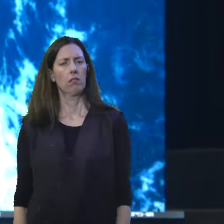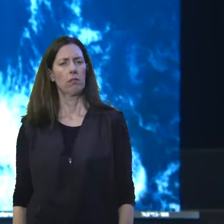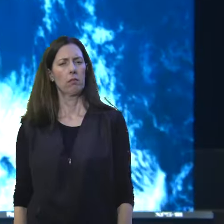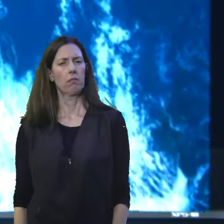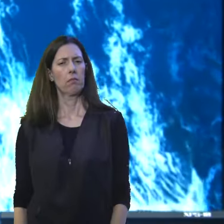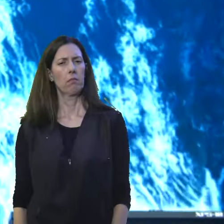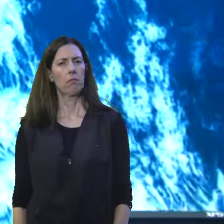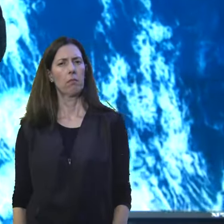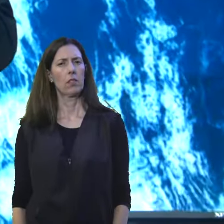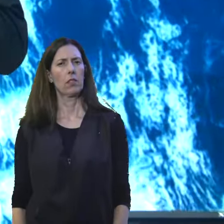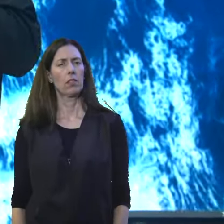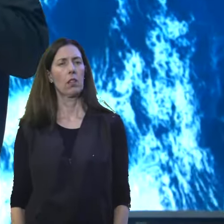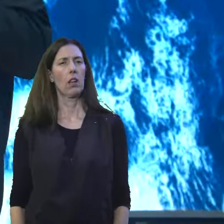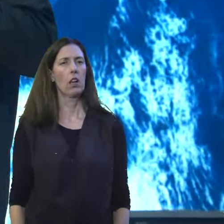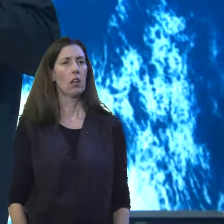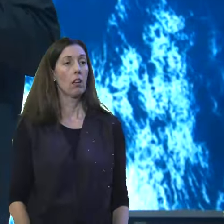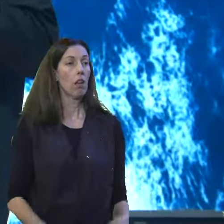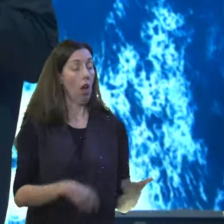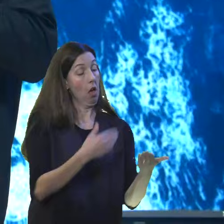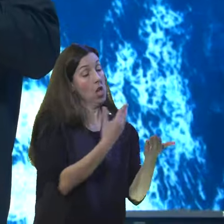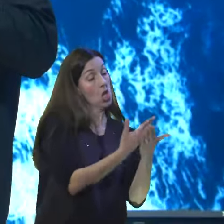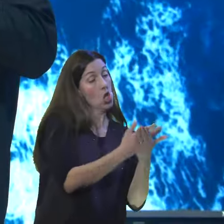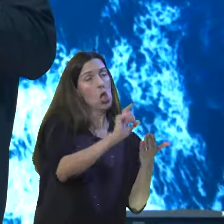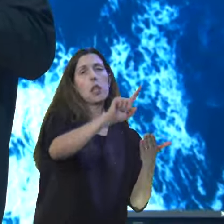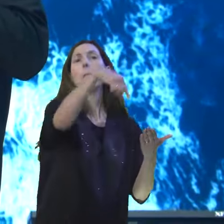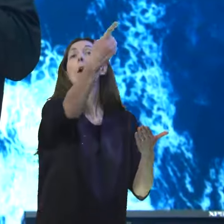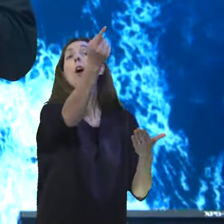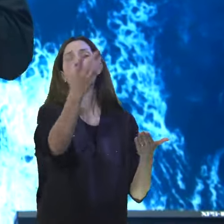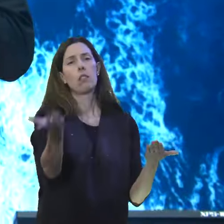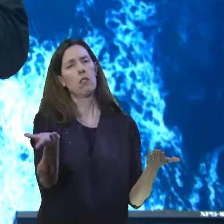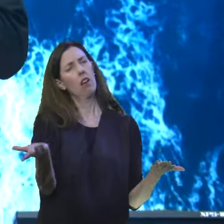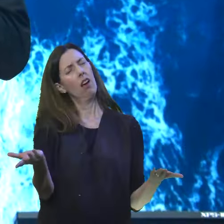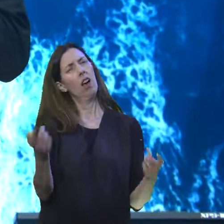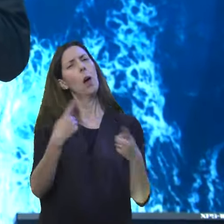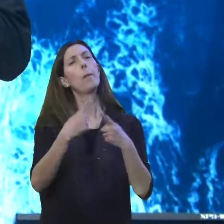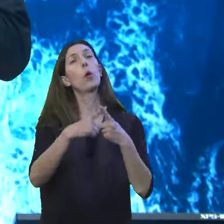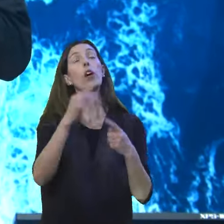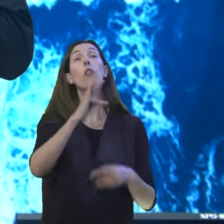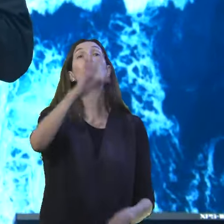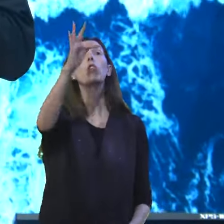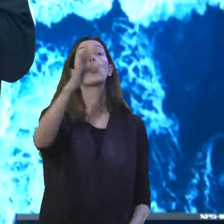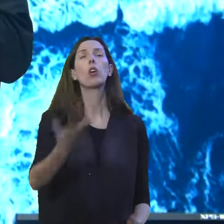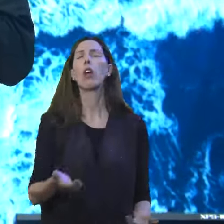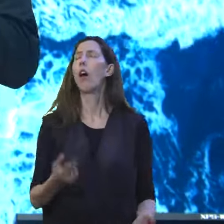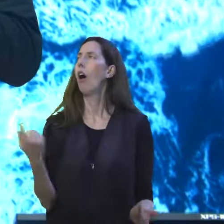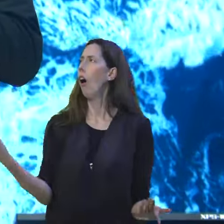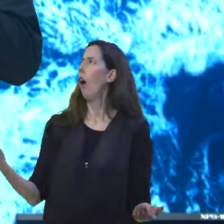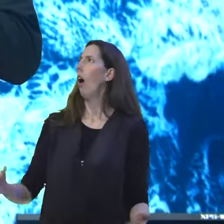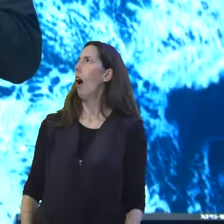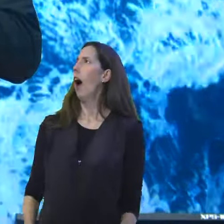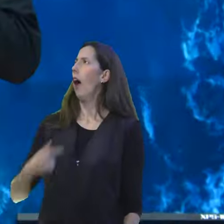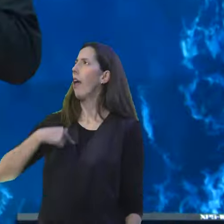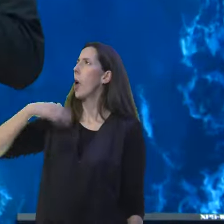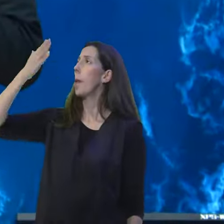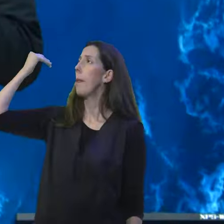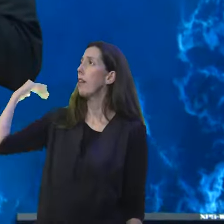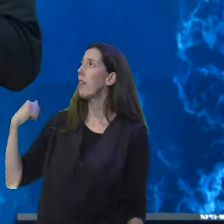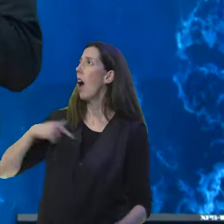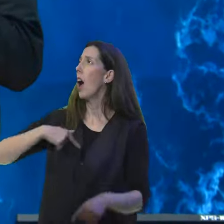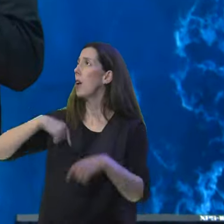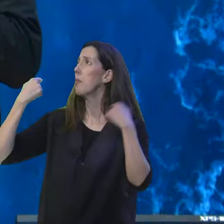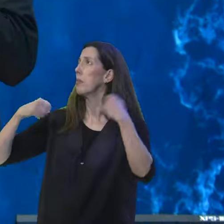Para de deixar o estudo para depois, porque depois o seu eu do futuro vai perguntar, por que eu não estudei antes? Quem já